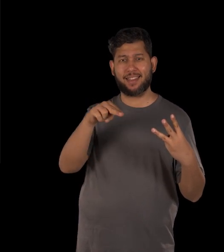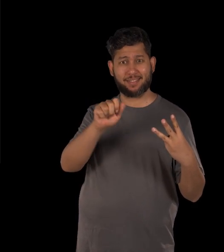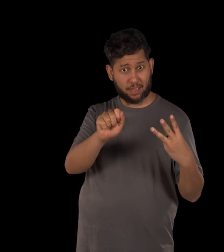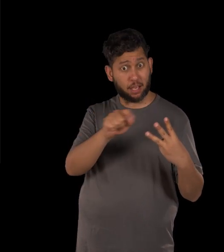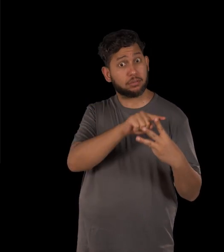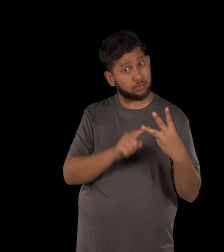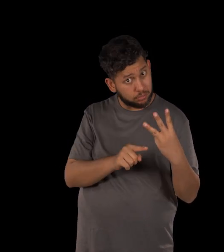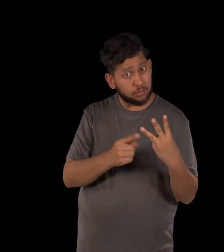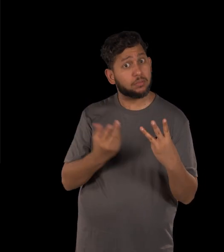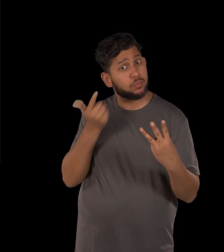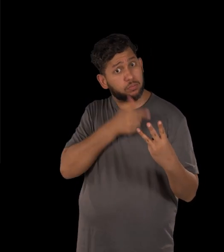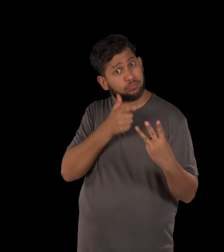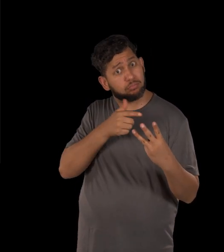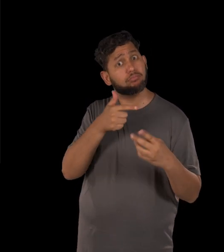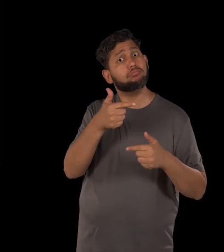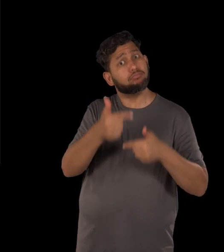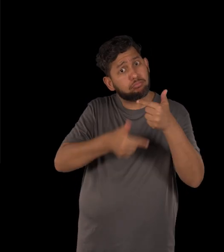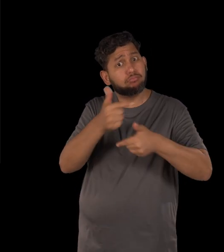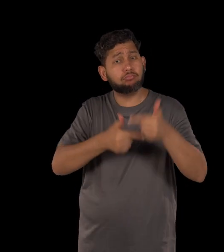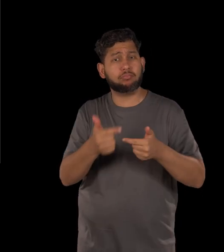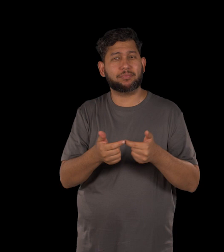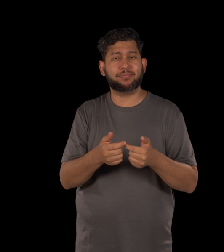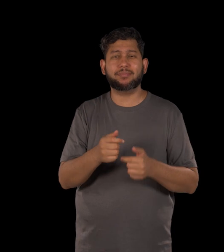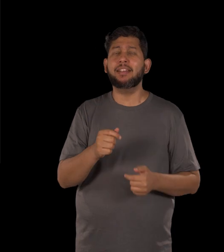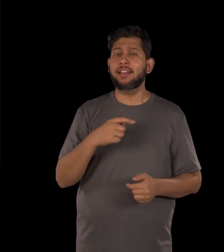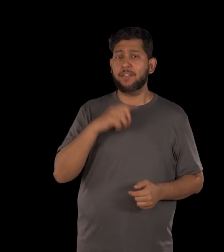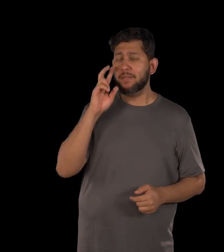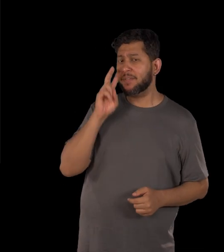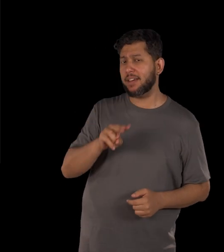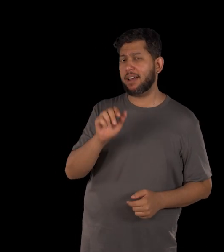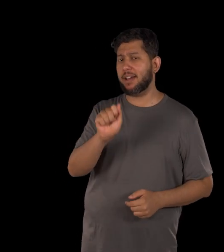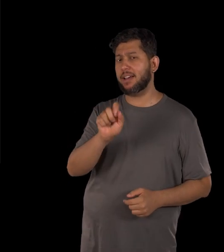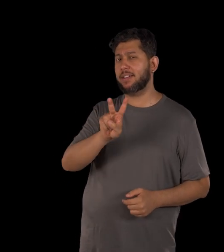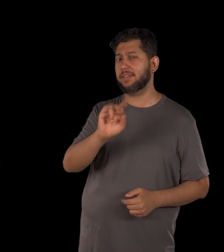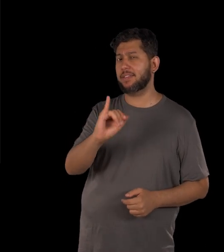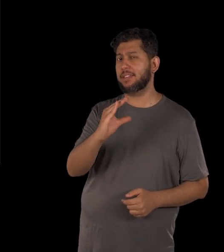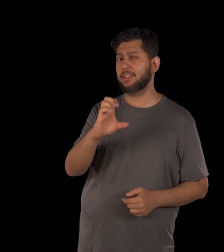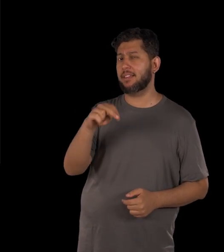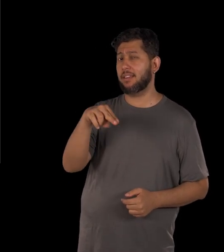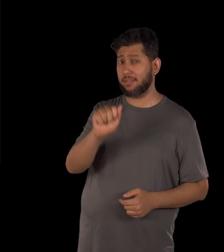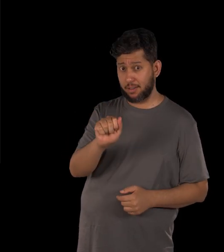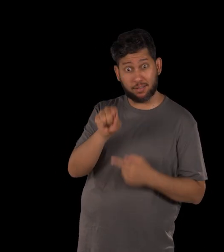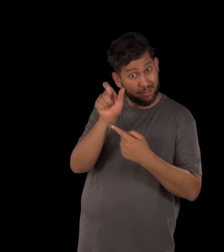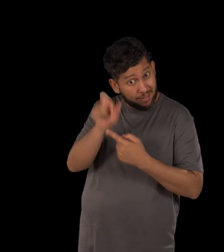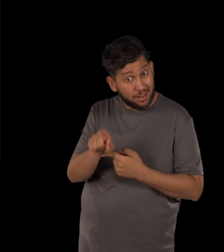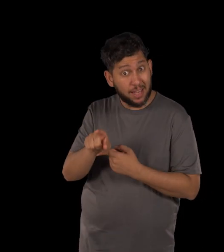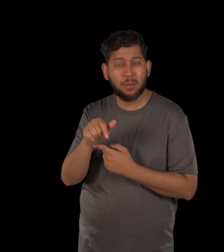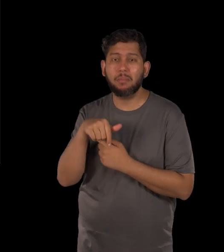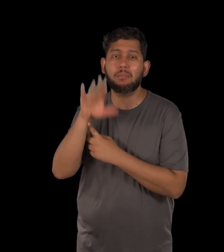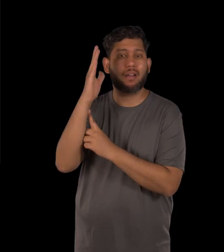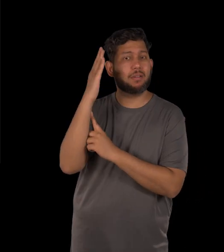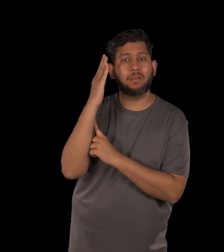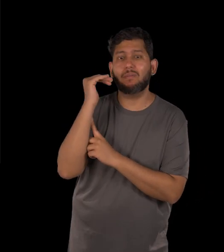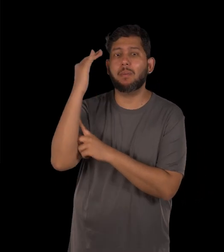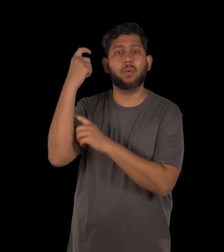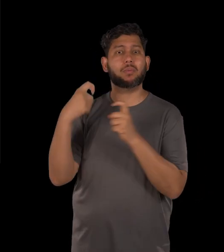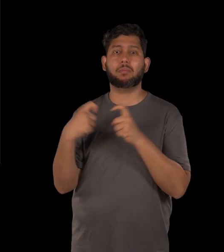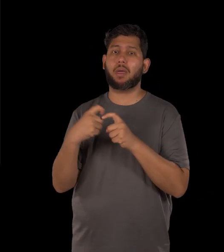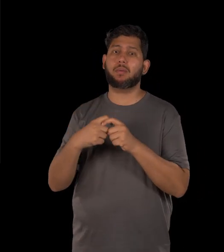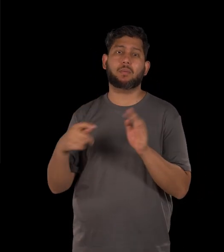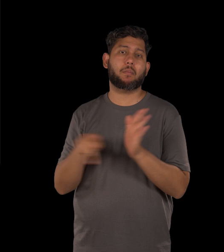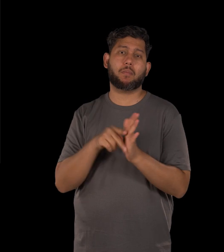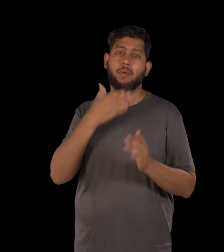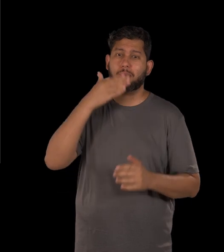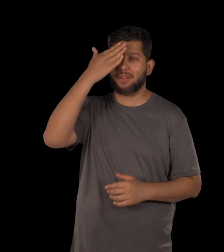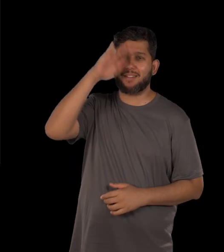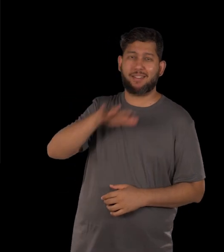Península Ibérica no século VIII. Por falar em Avicena, ele pode ser considerado o mais ilustre entre os